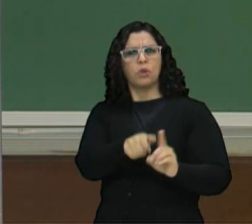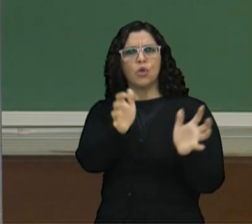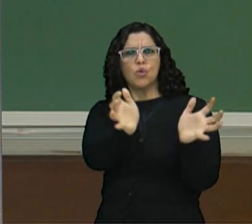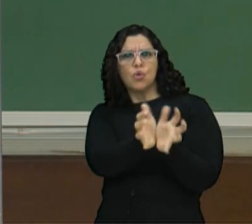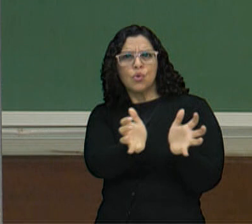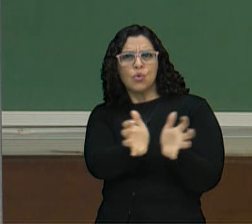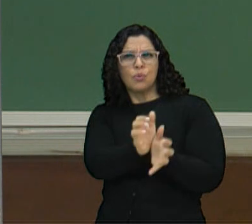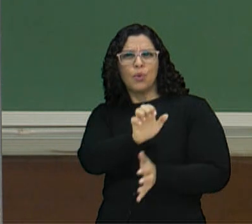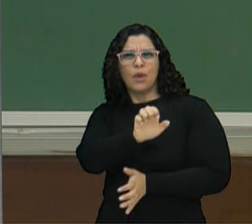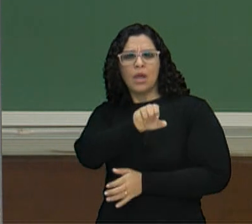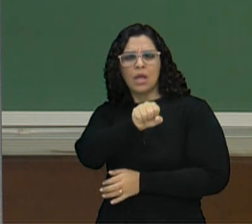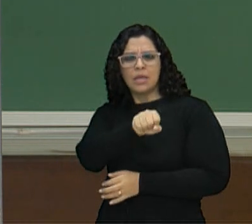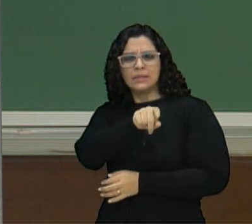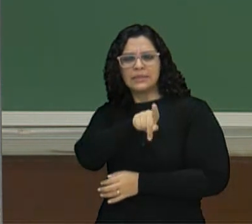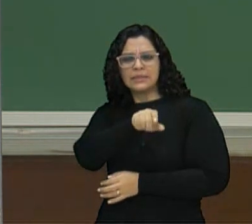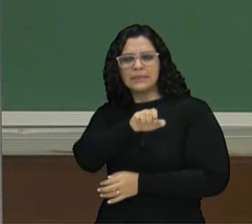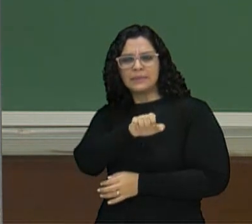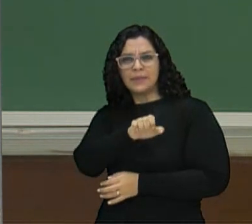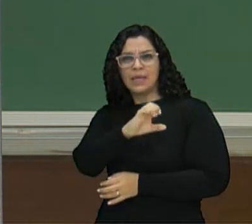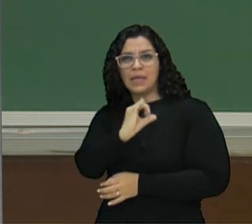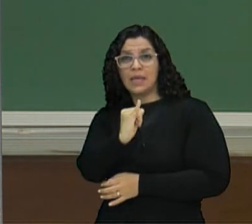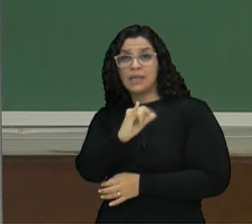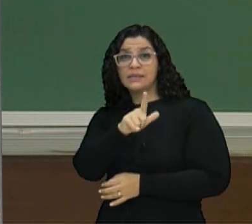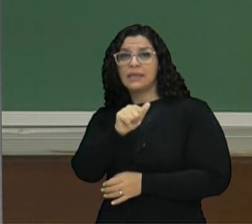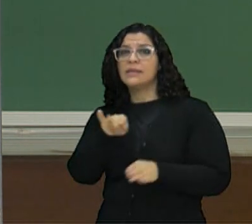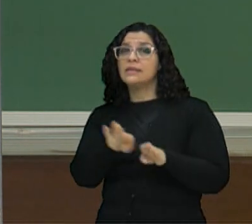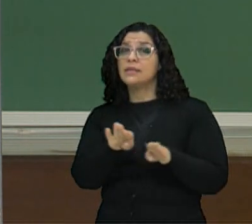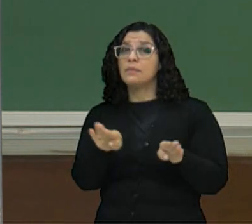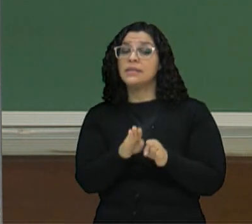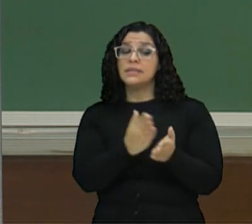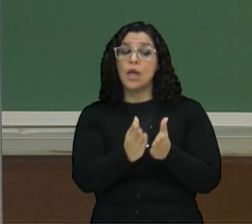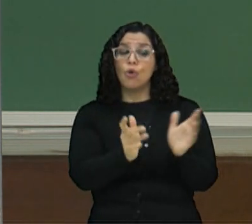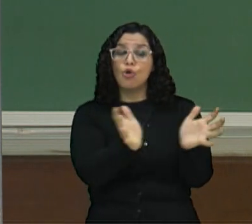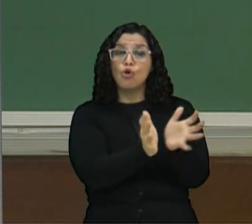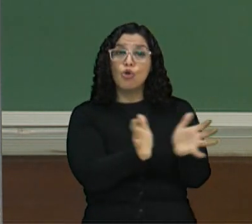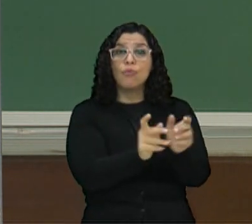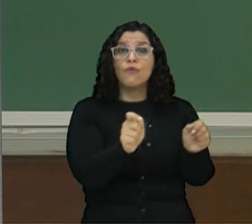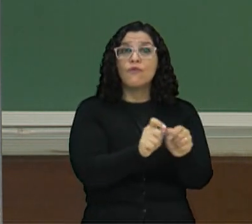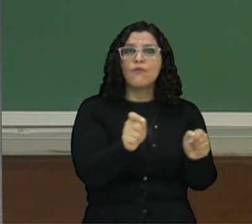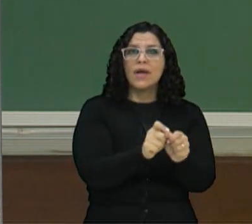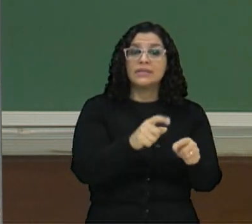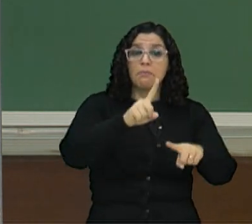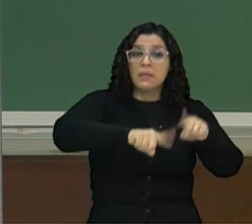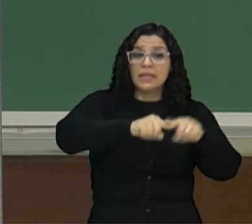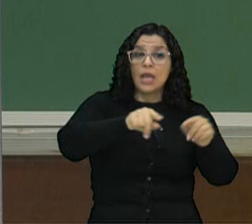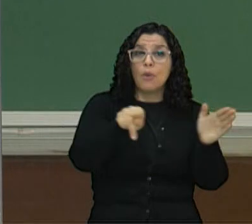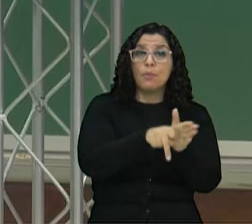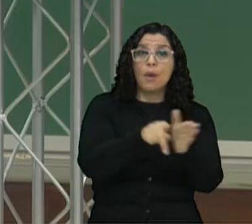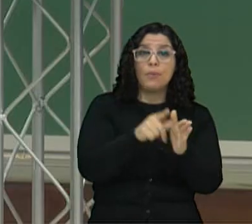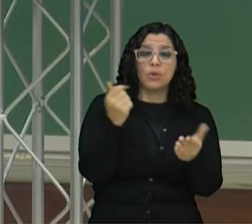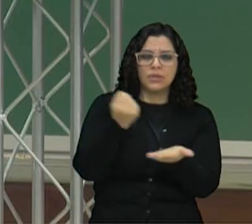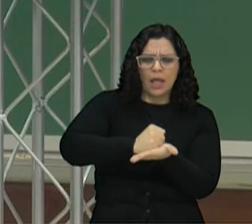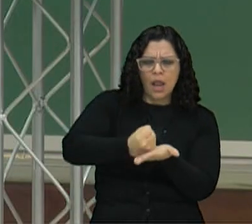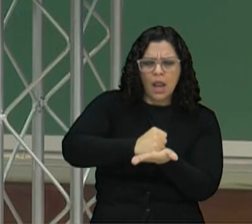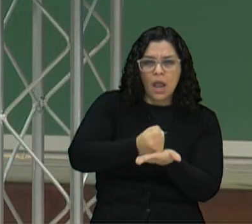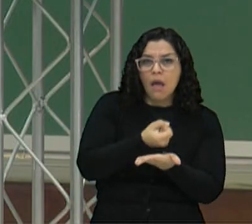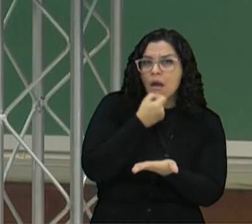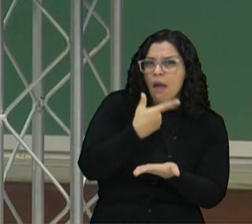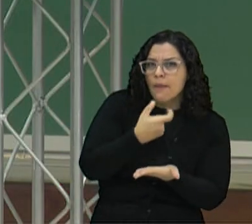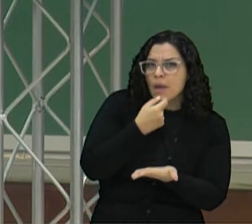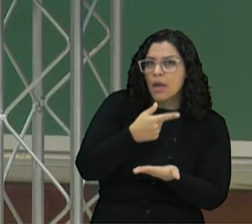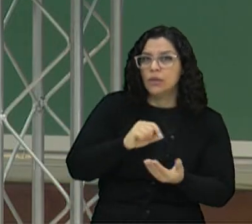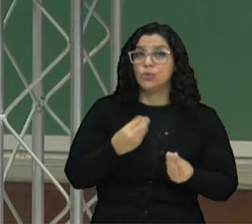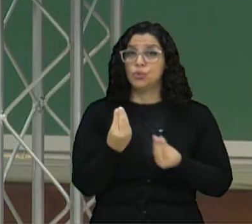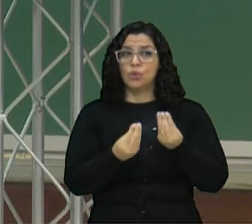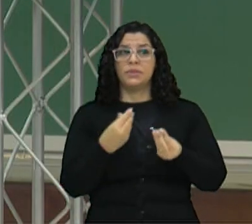uma espécie que é capaz de produzir uma substância para a produção de um medicamento. Imagine se ele, na hora de pegar